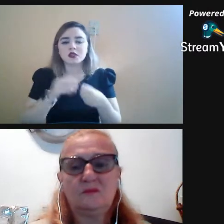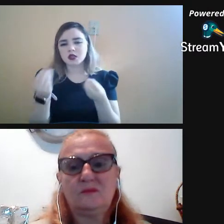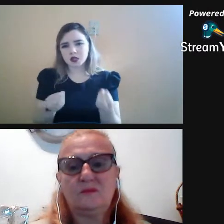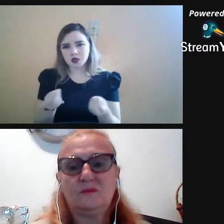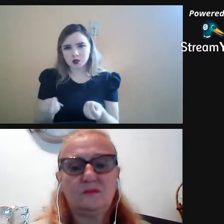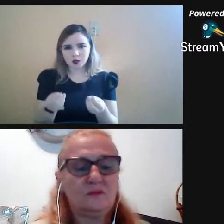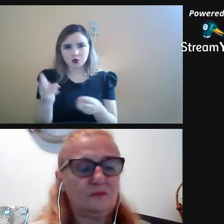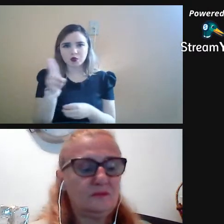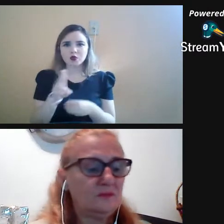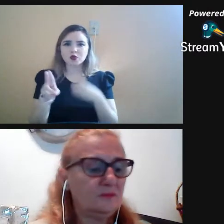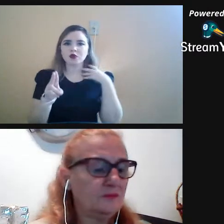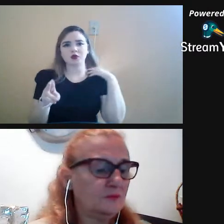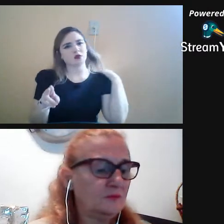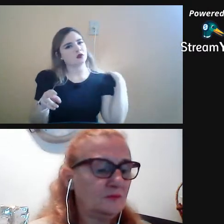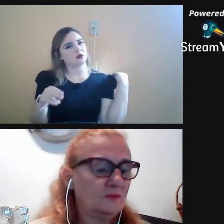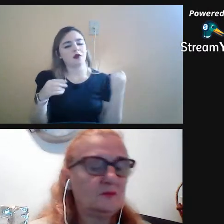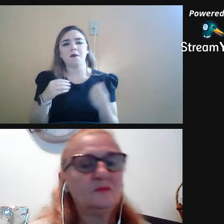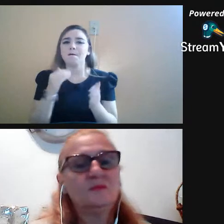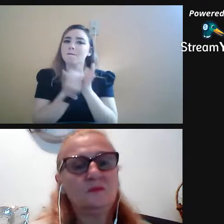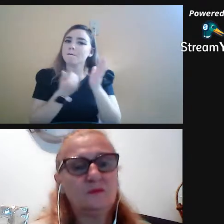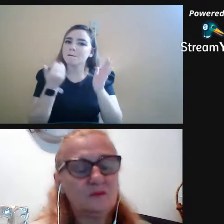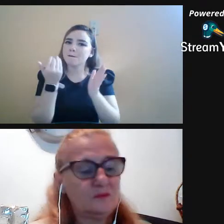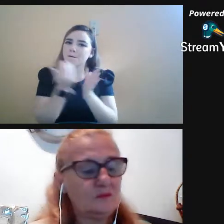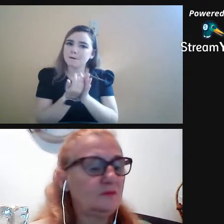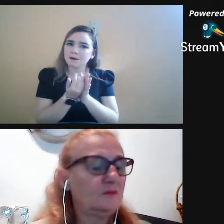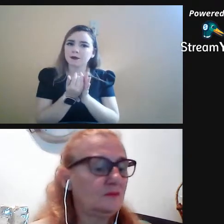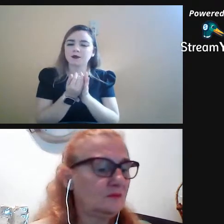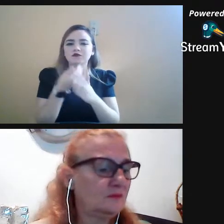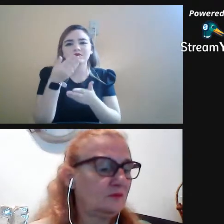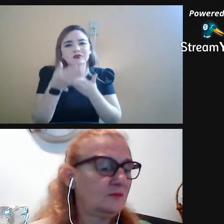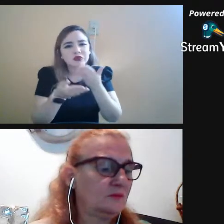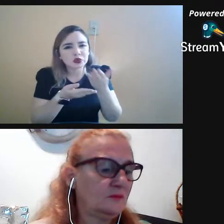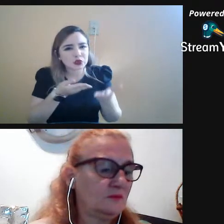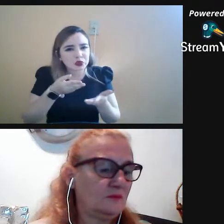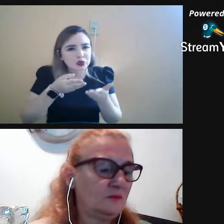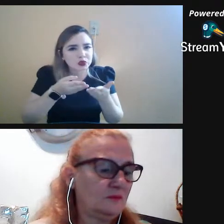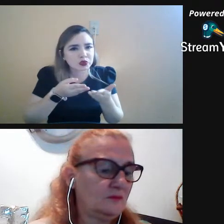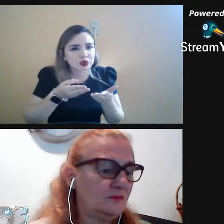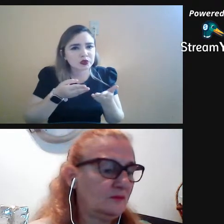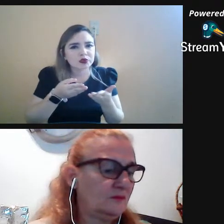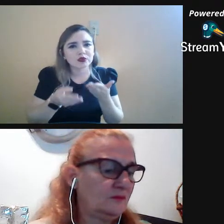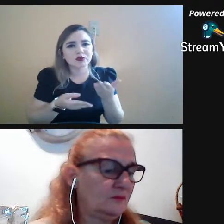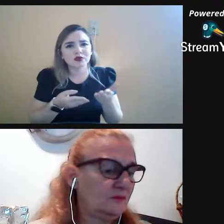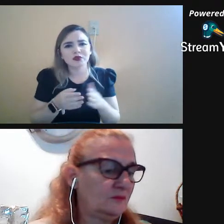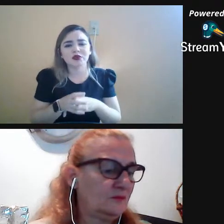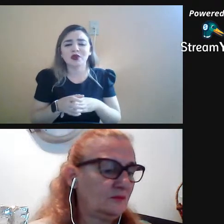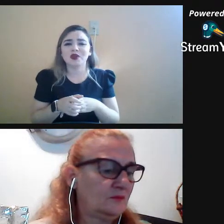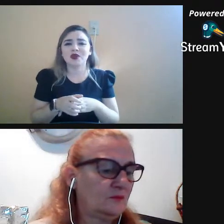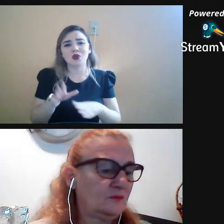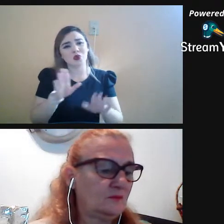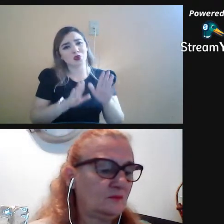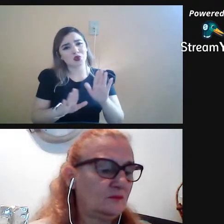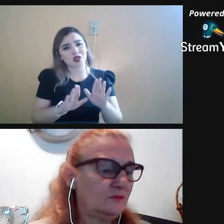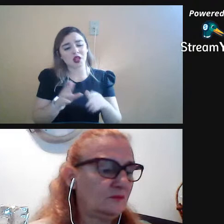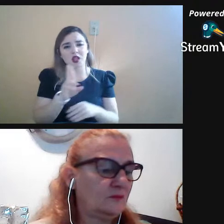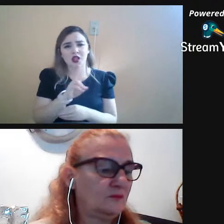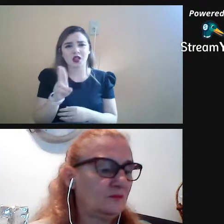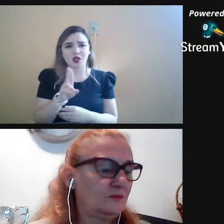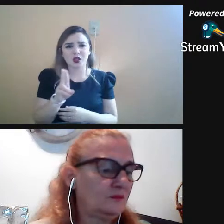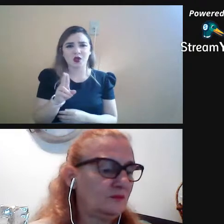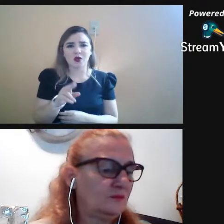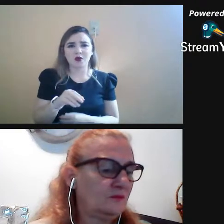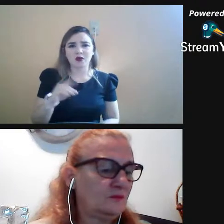usar mais defensivos agrícolas, que a gente tem até que tomar cuidado com esse nome defensivo, porque